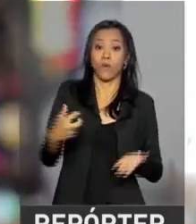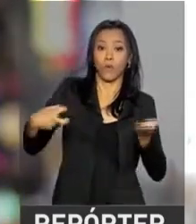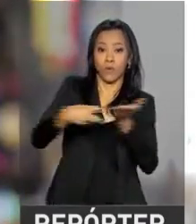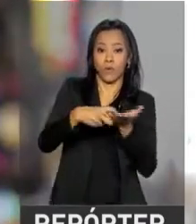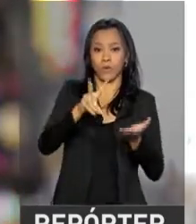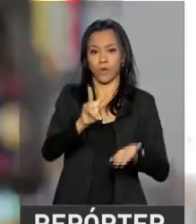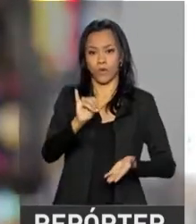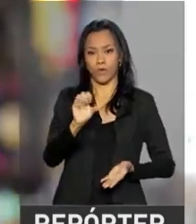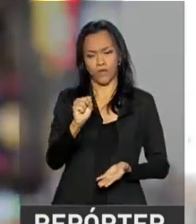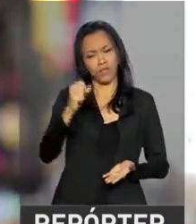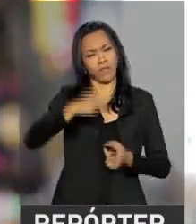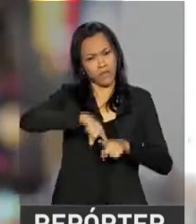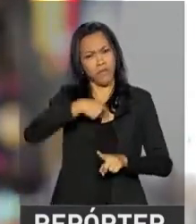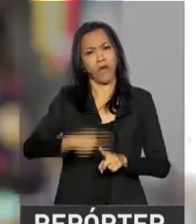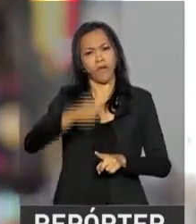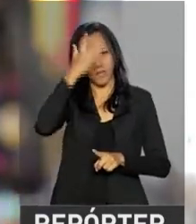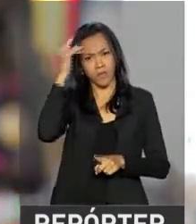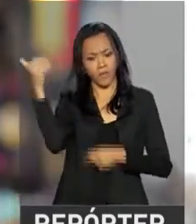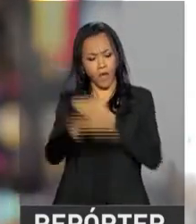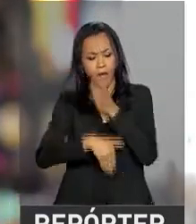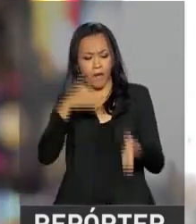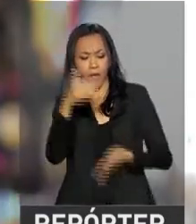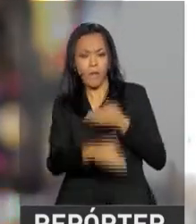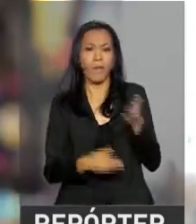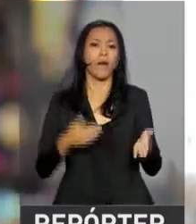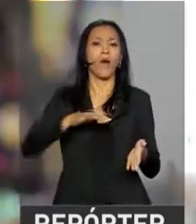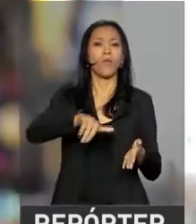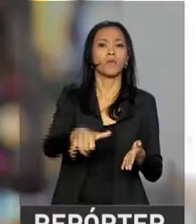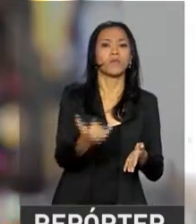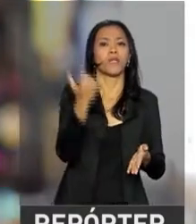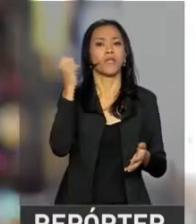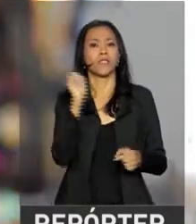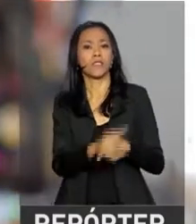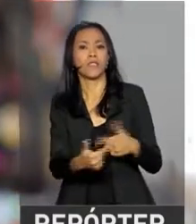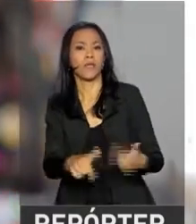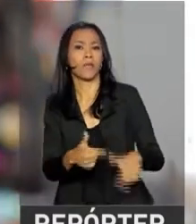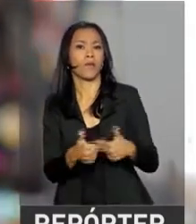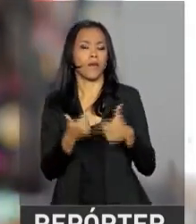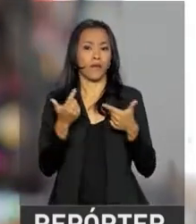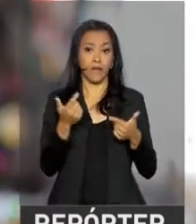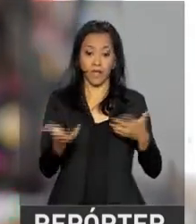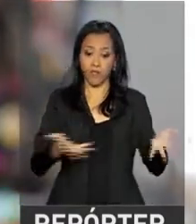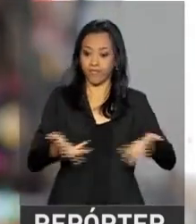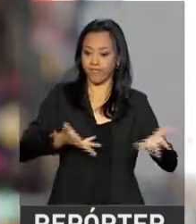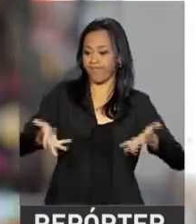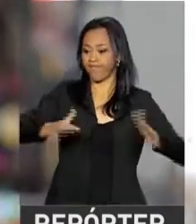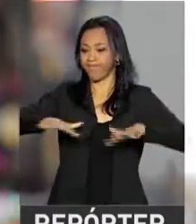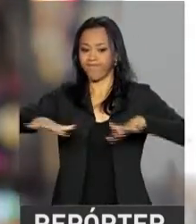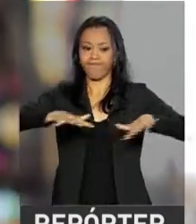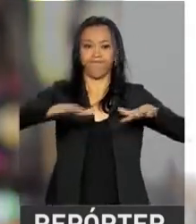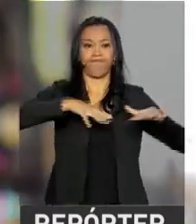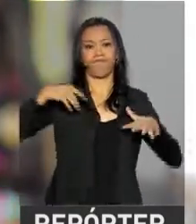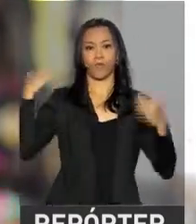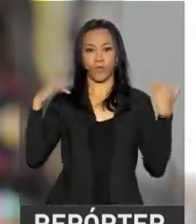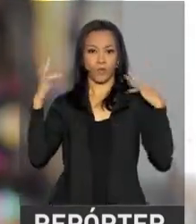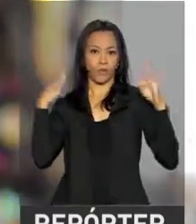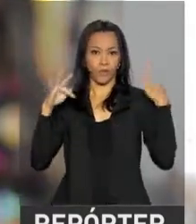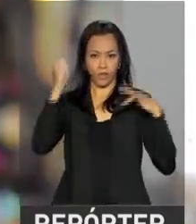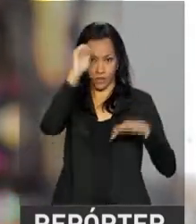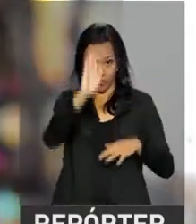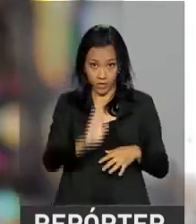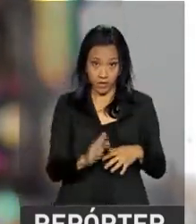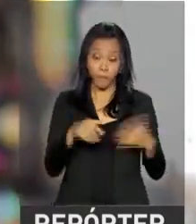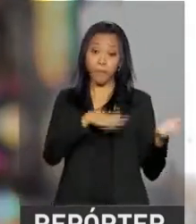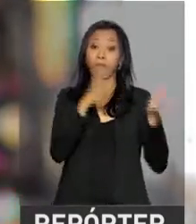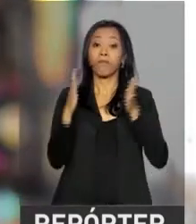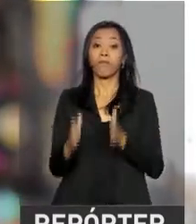visitantes no nosso país, gerando emprego, gerando oportunidades, dinamizando o nosso turismo. A balança comercial deverá ter um